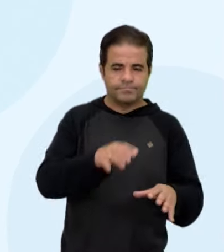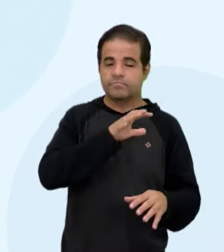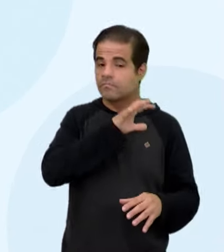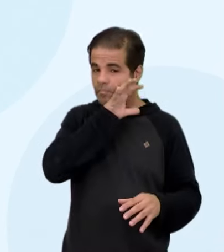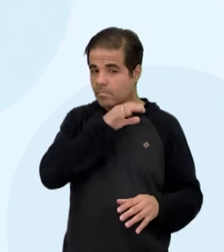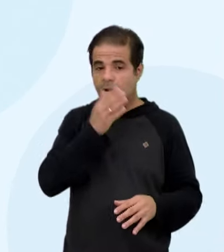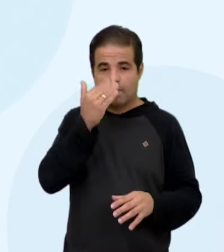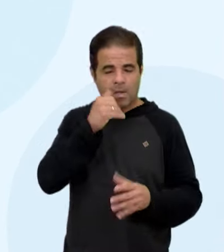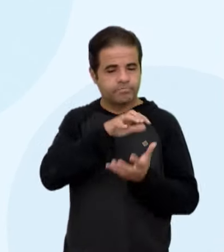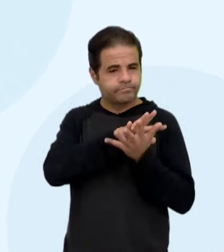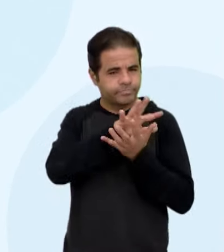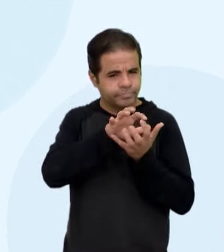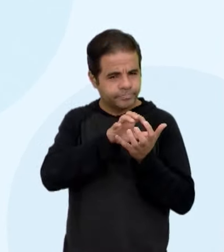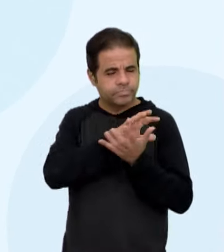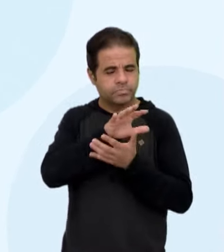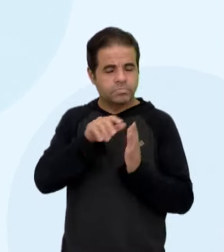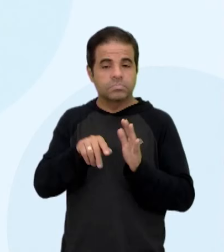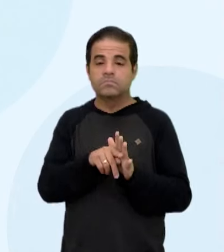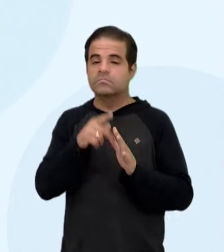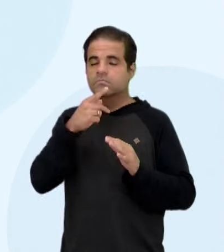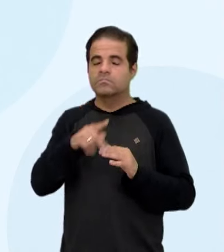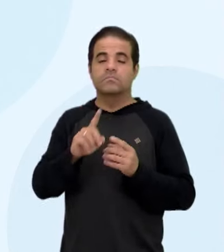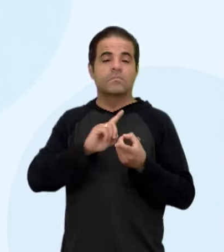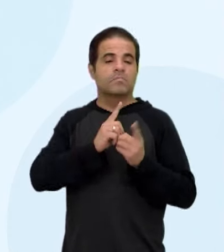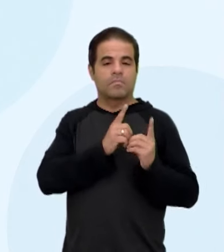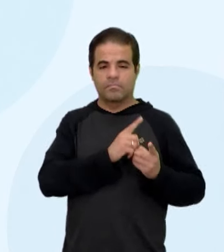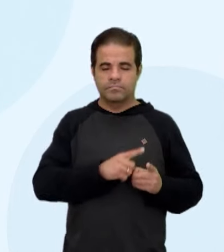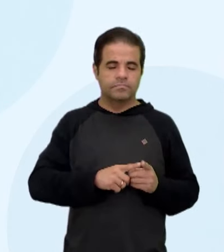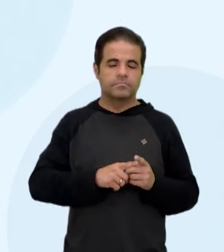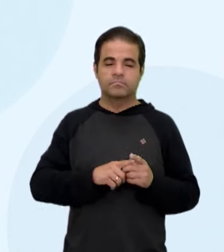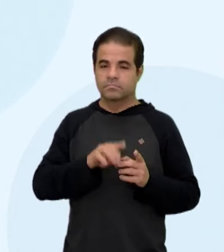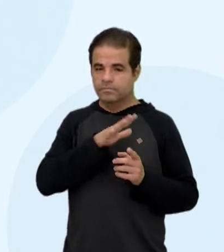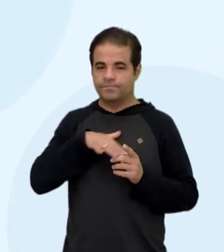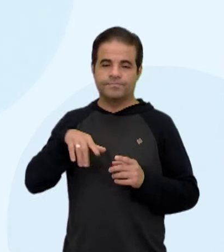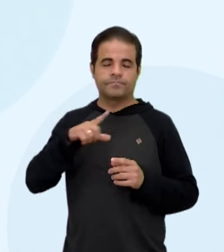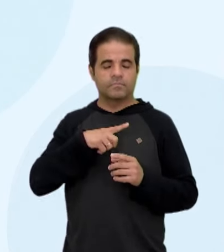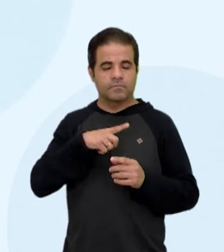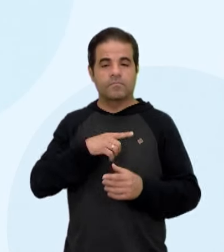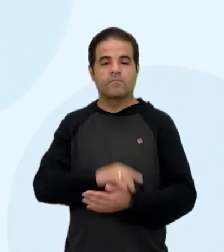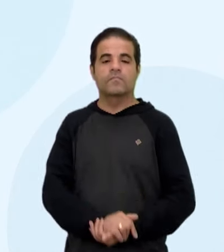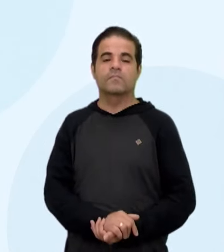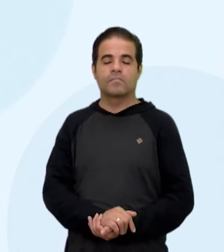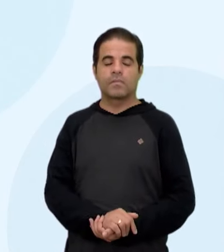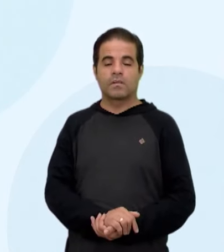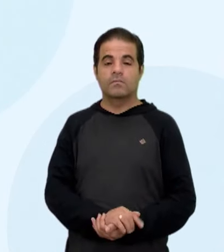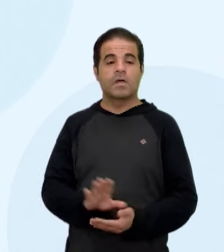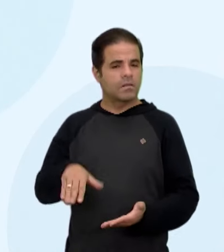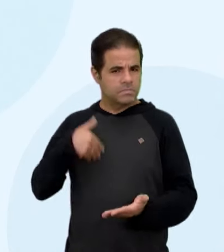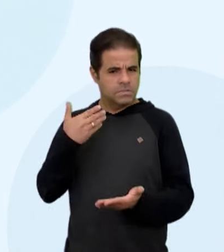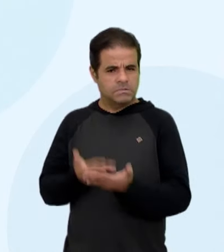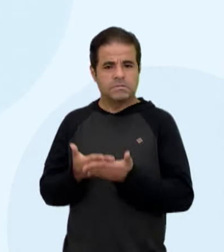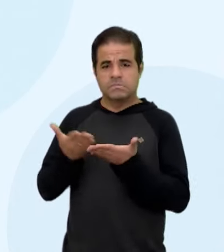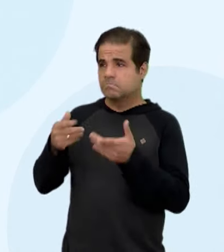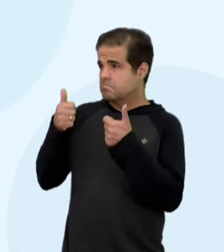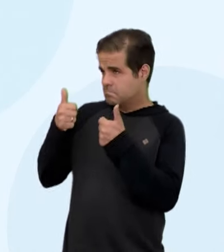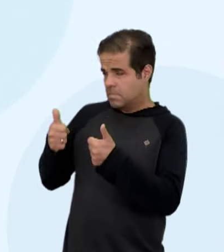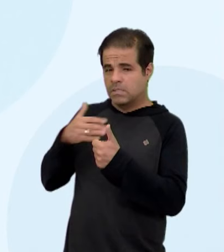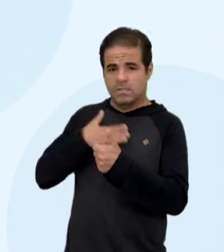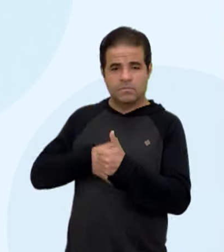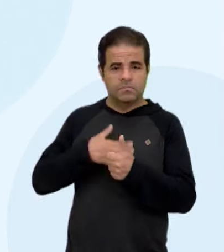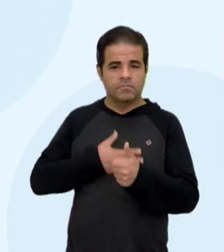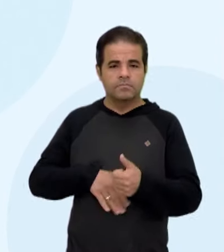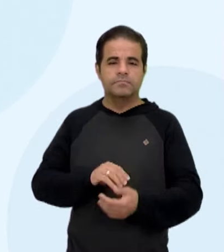alimentar, beleza? Então isso faz parte da dinâmica da paisagem cultural. Até aqui, tudo bem tranquilo,